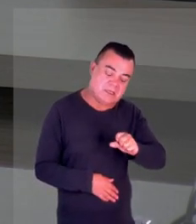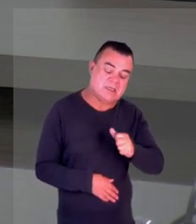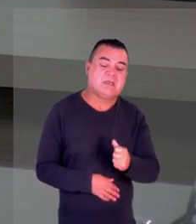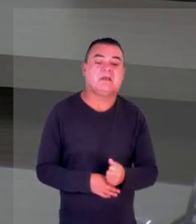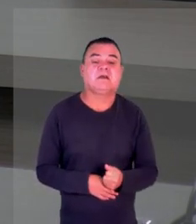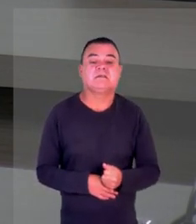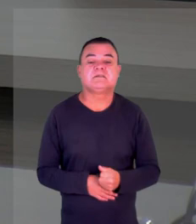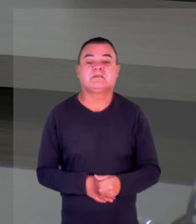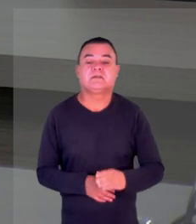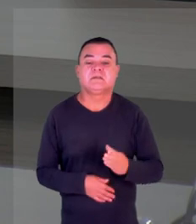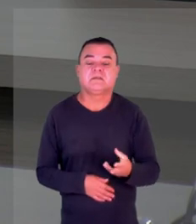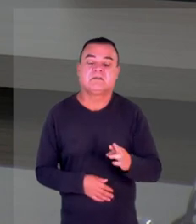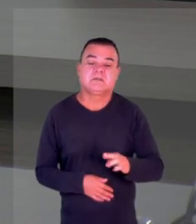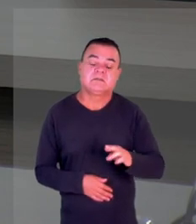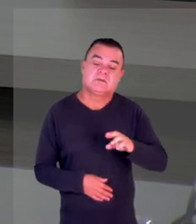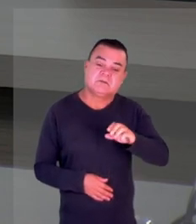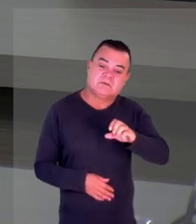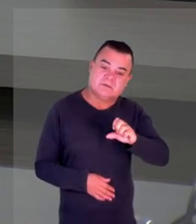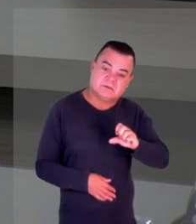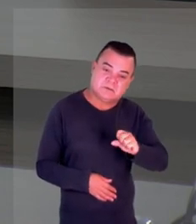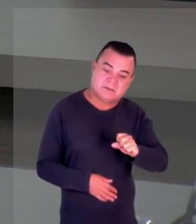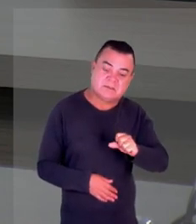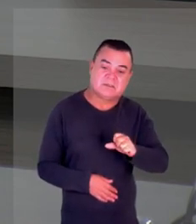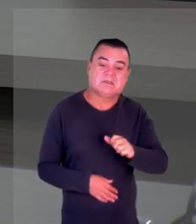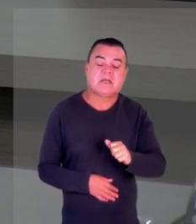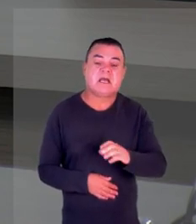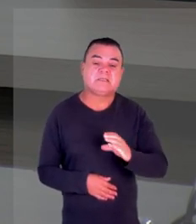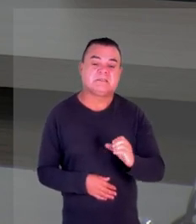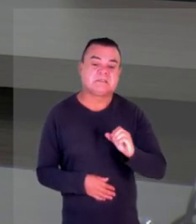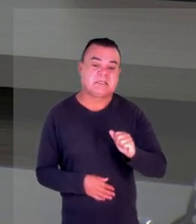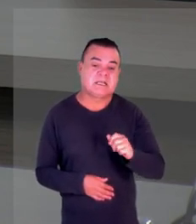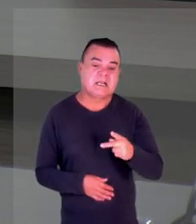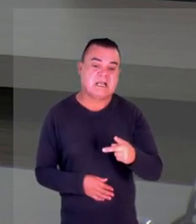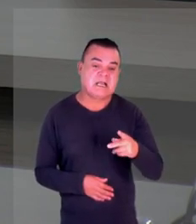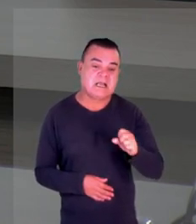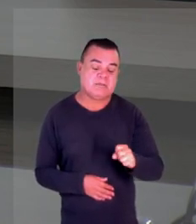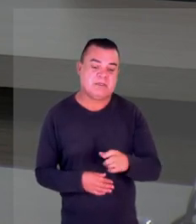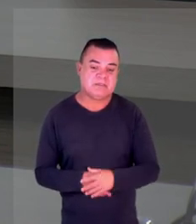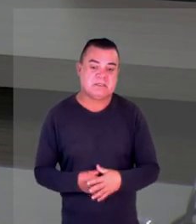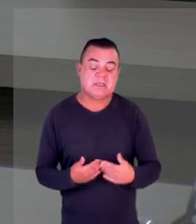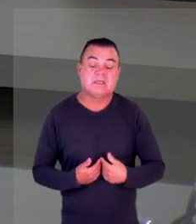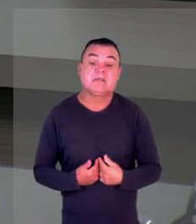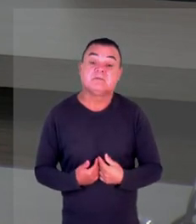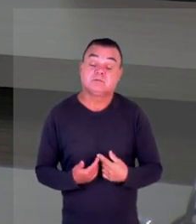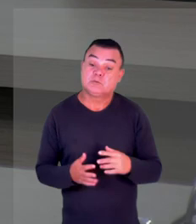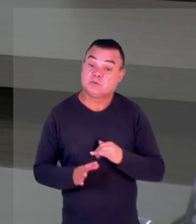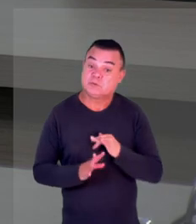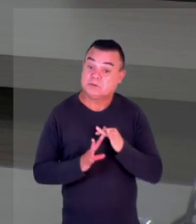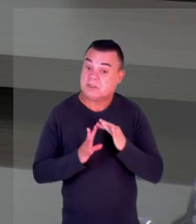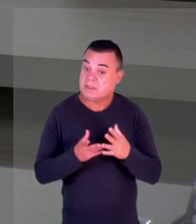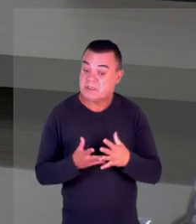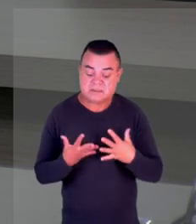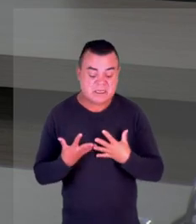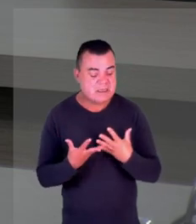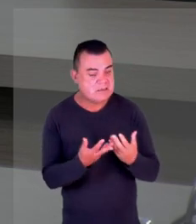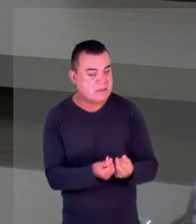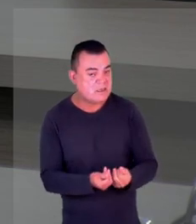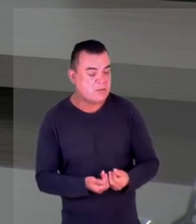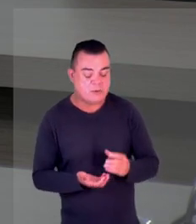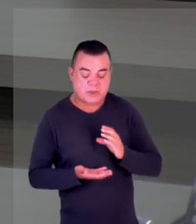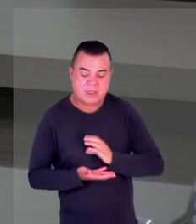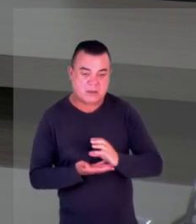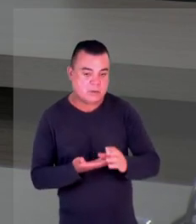também na saúde um Caps né os municípios recebem eh recursos financeiros para para instalação enfim para compra de